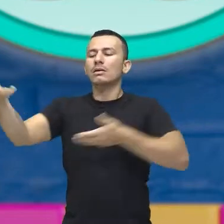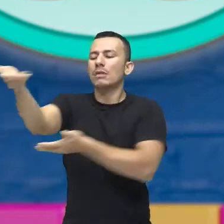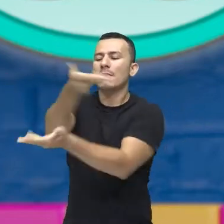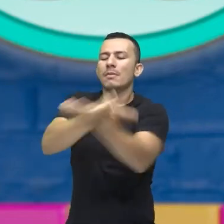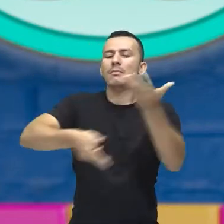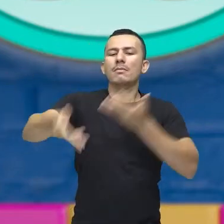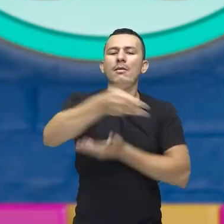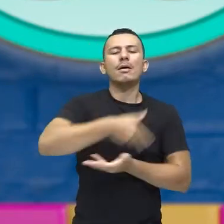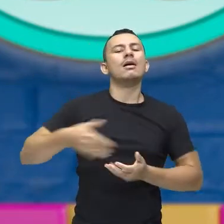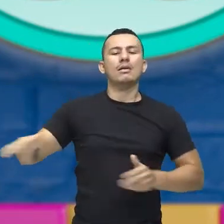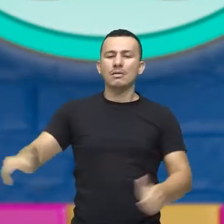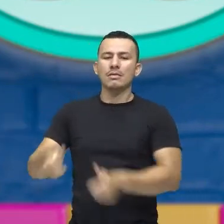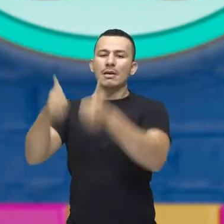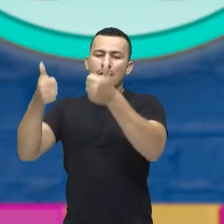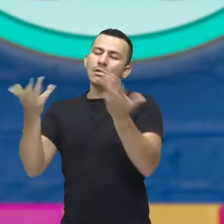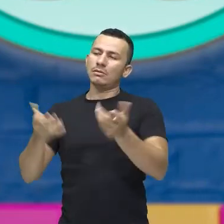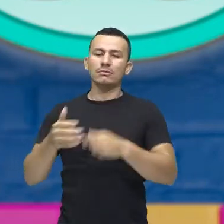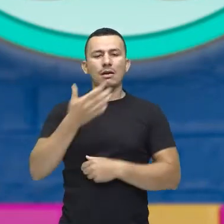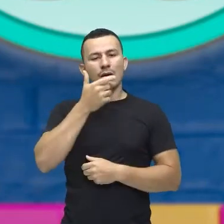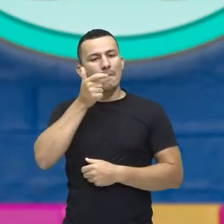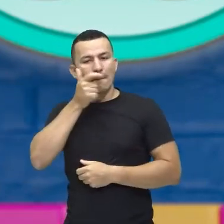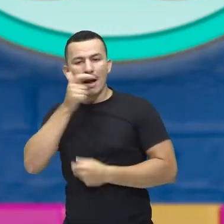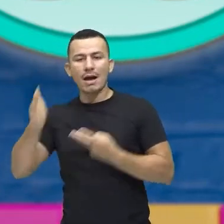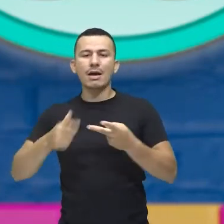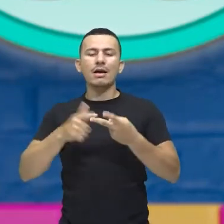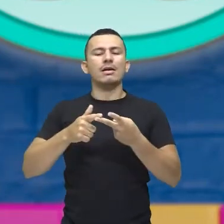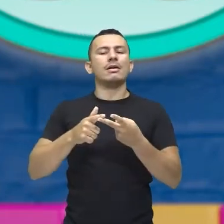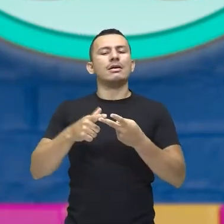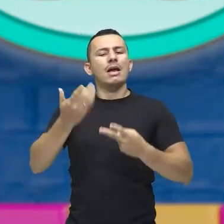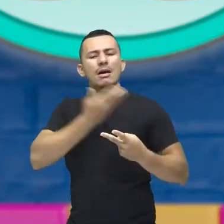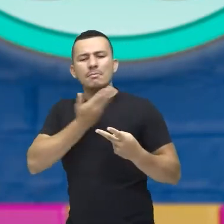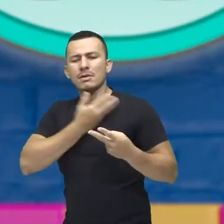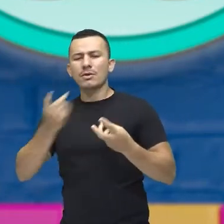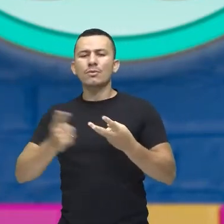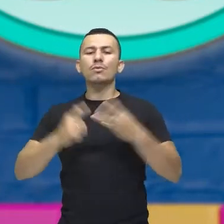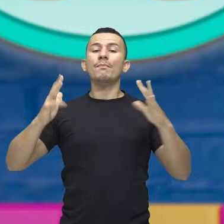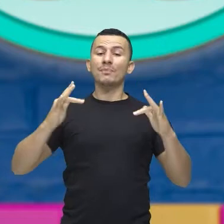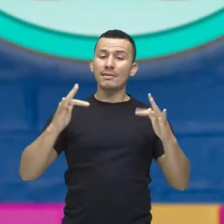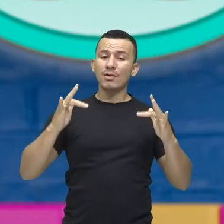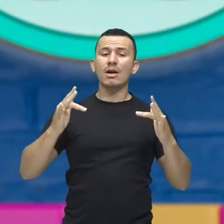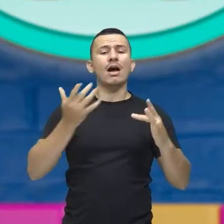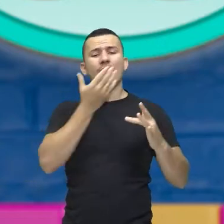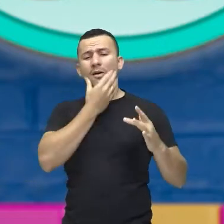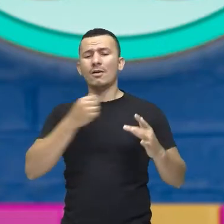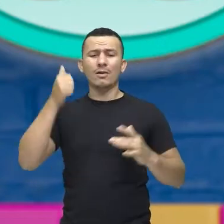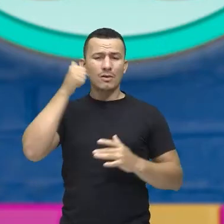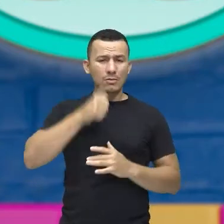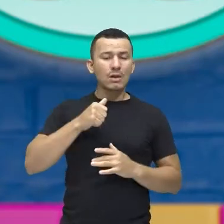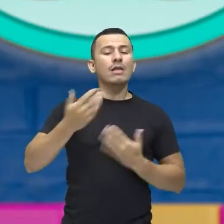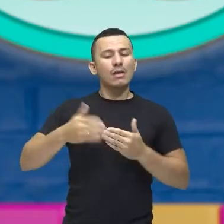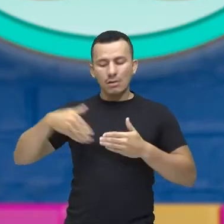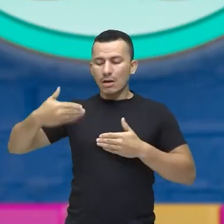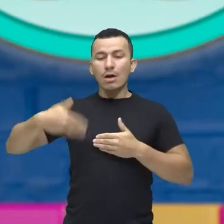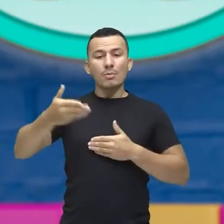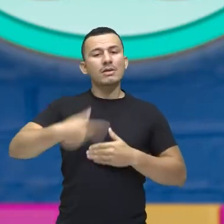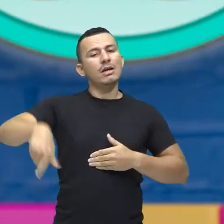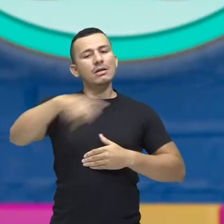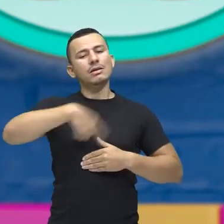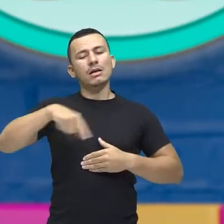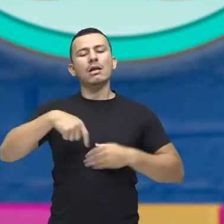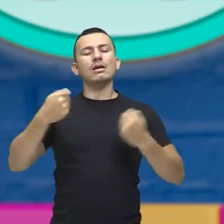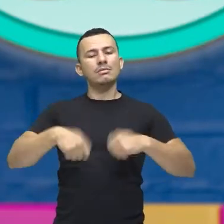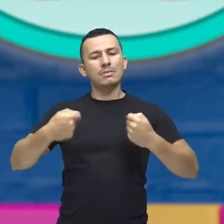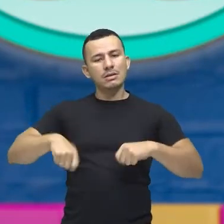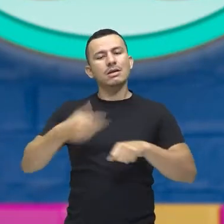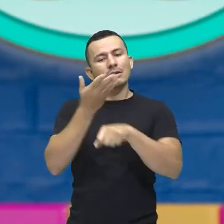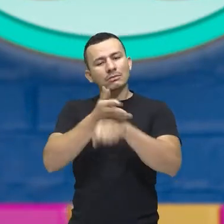os relacionamentos com pais, com mães, com amigos, com namorados, namoradas. Então são esses processos que a gente faz que